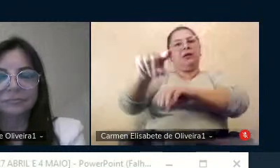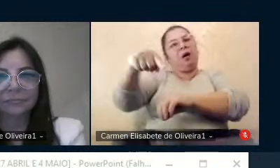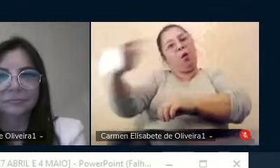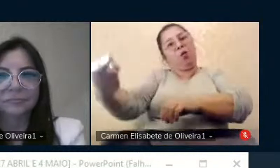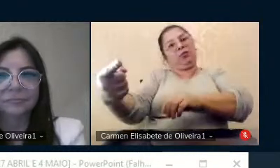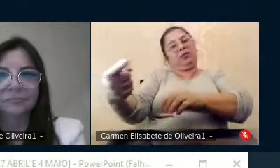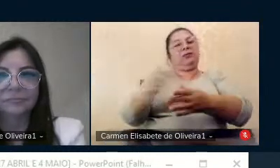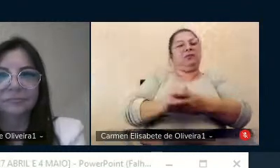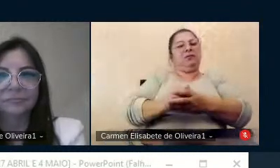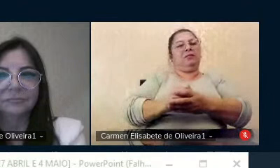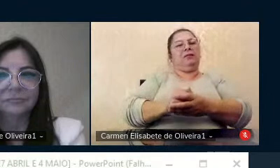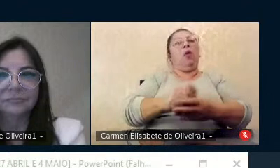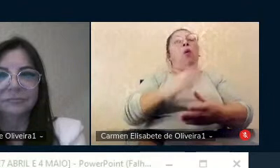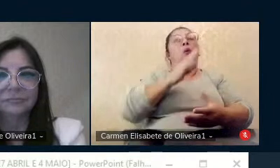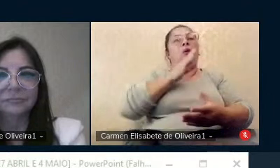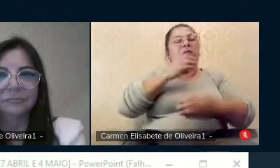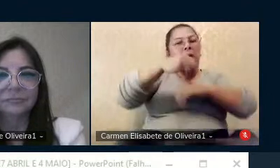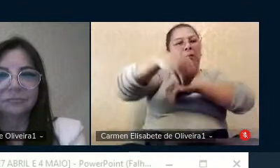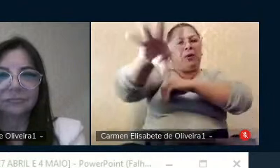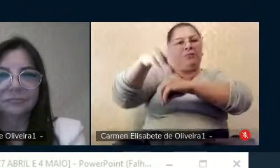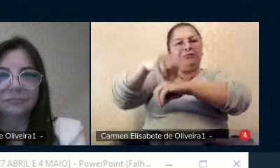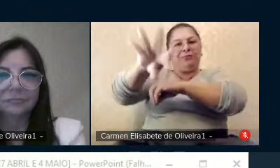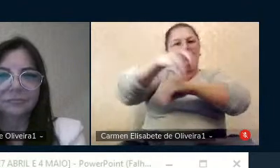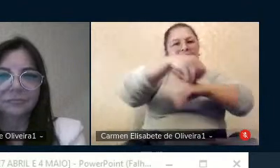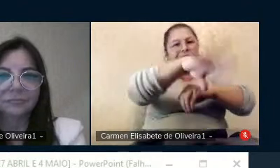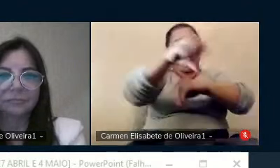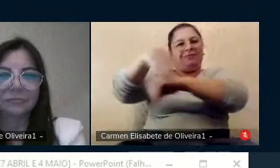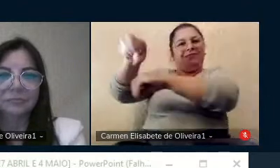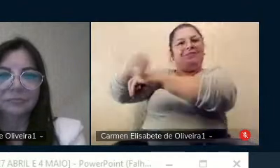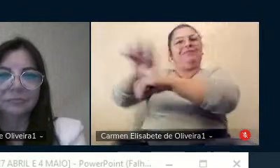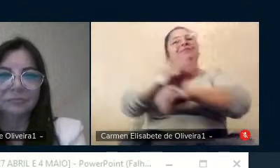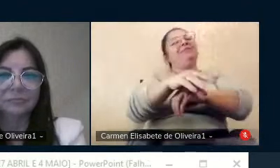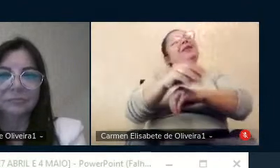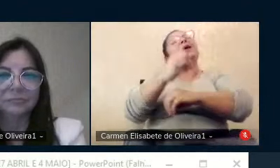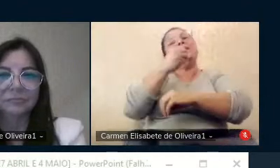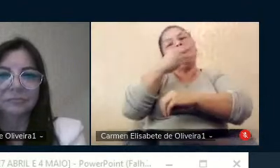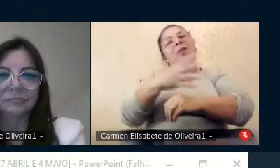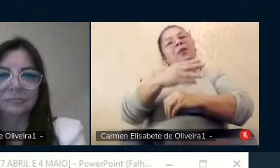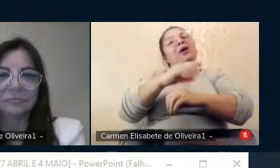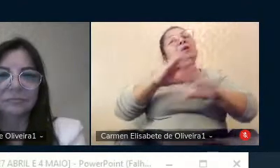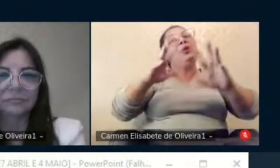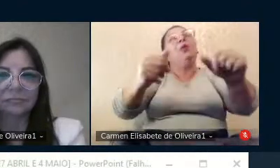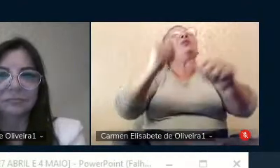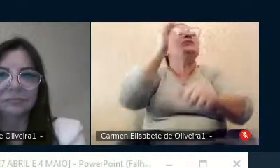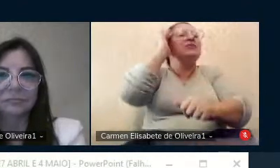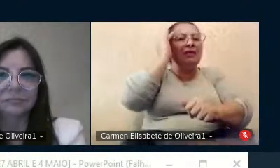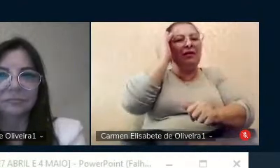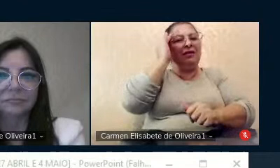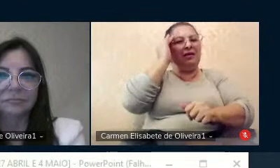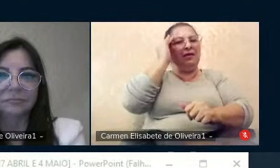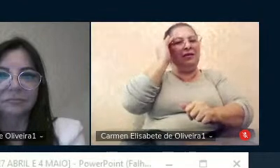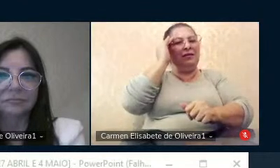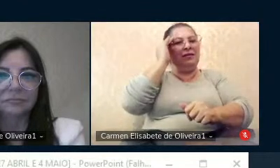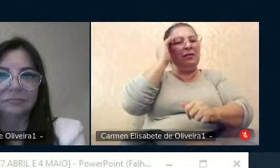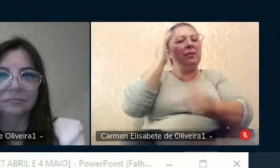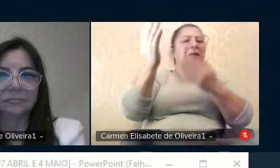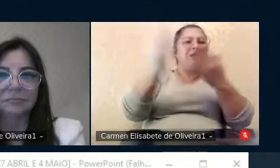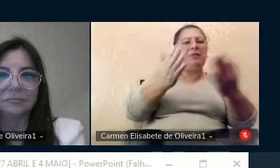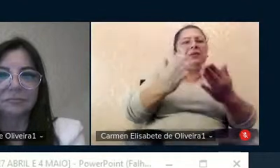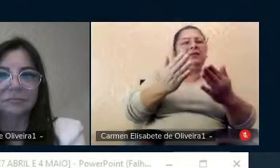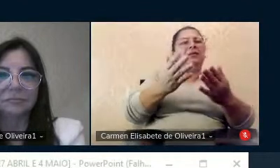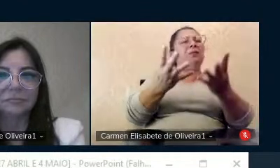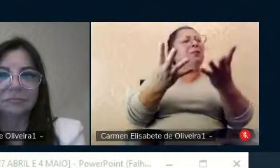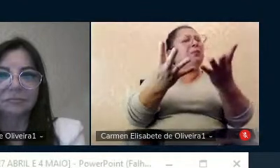ele se esparrame, né? Pelos mil pontilhados